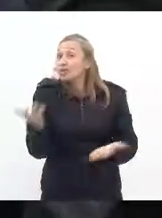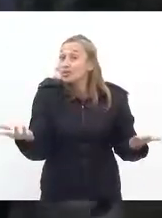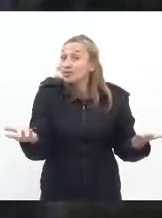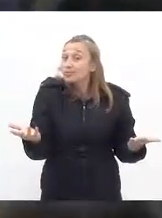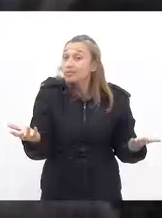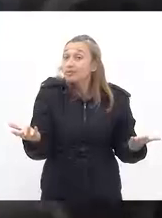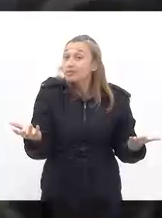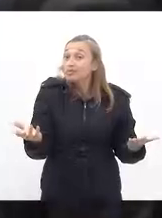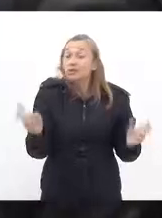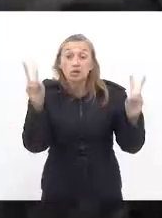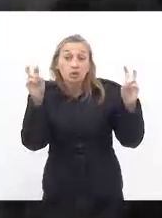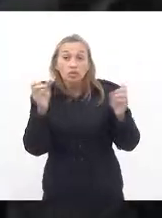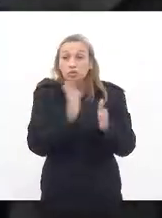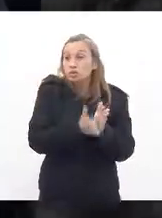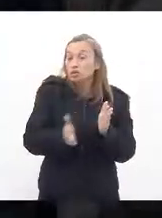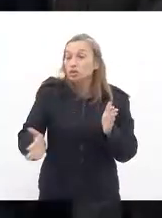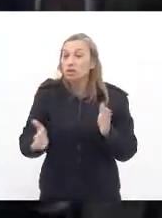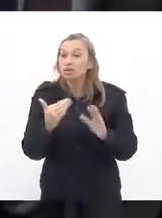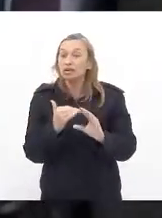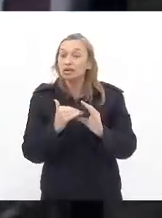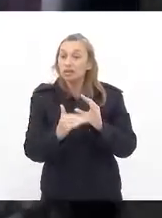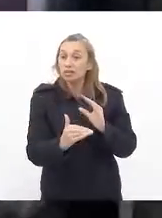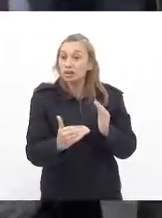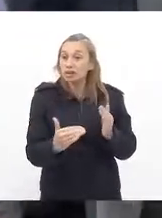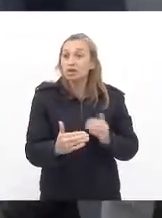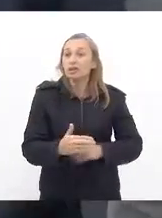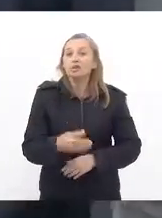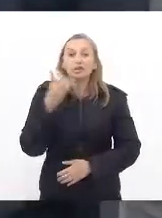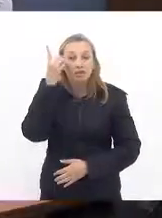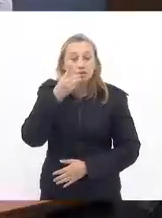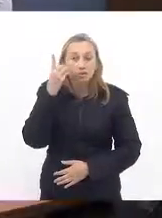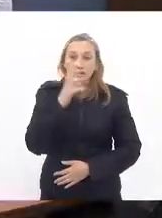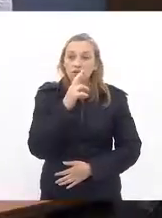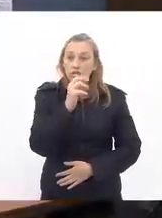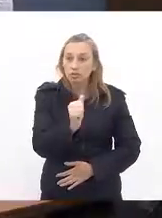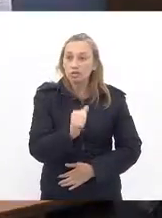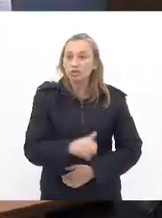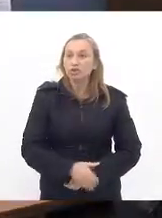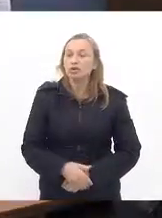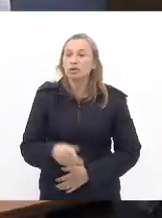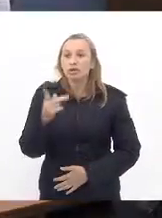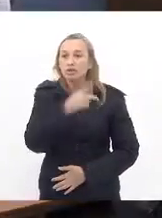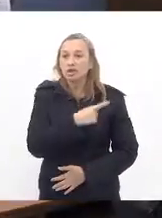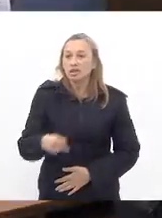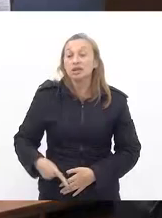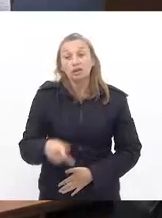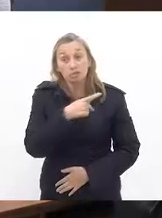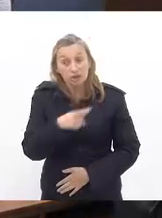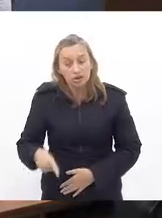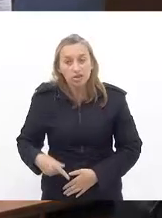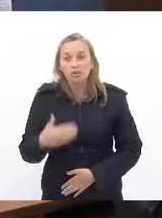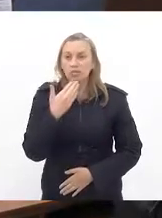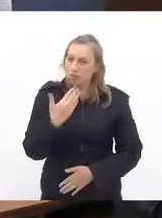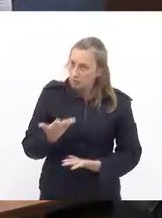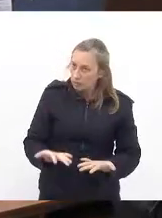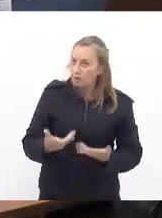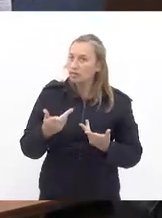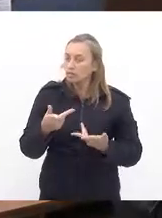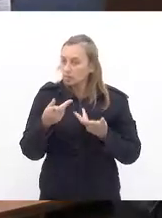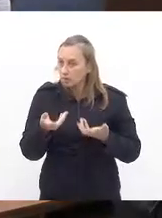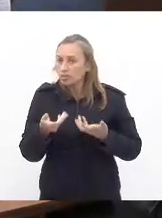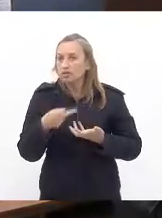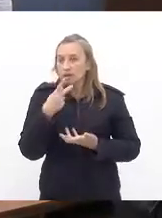é um a questão de ordem encaminhada pelo Deputado Rodrigo Maia presente presente por favor por